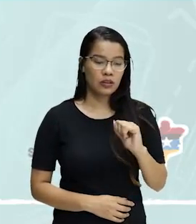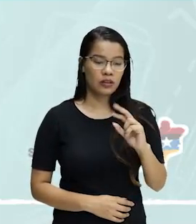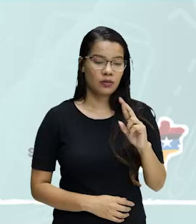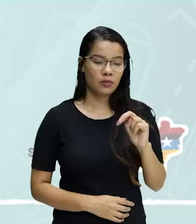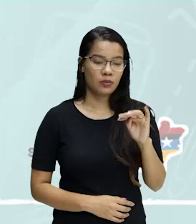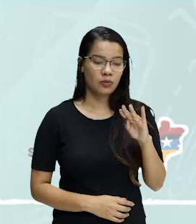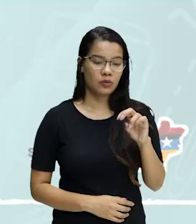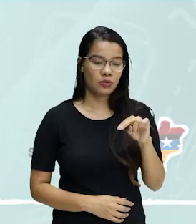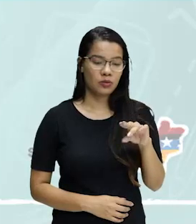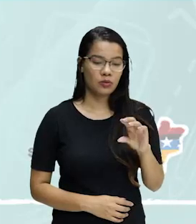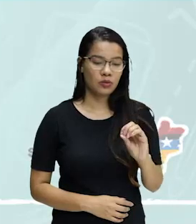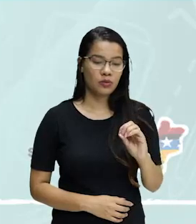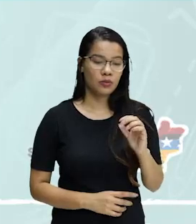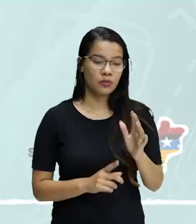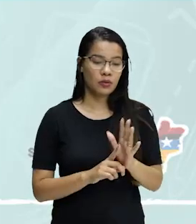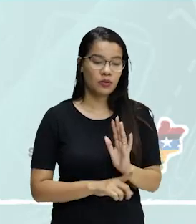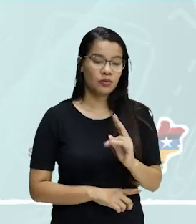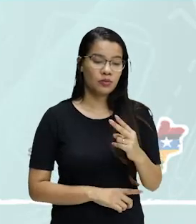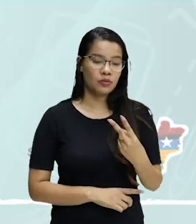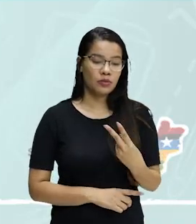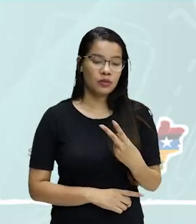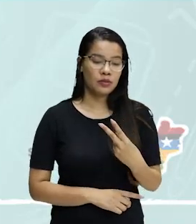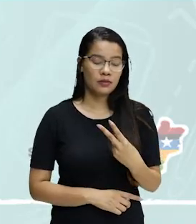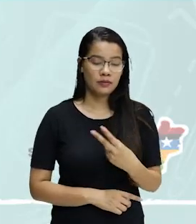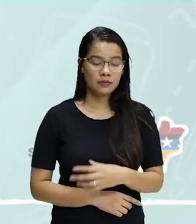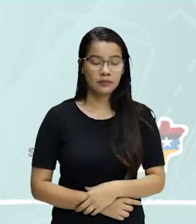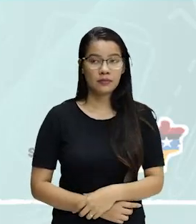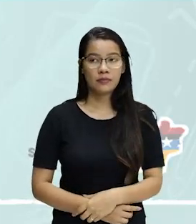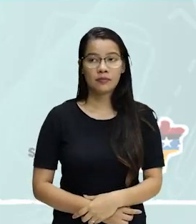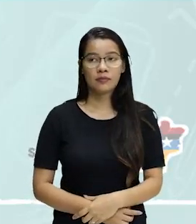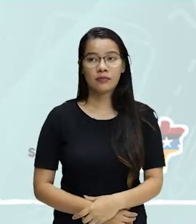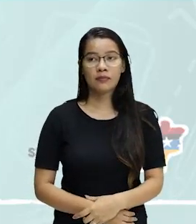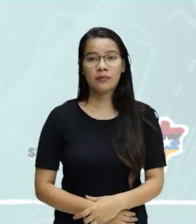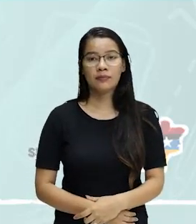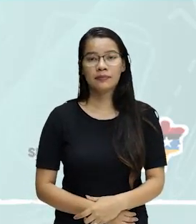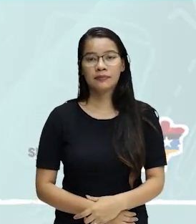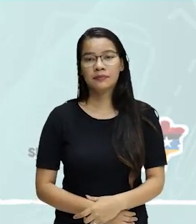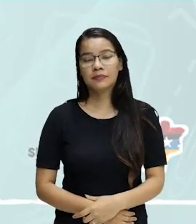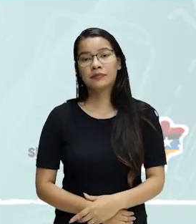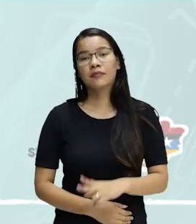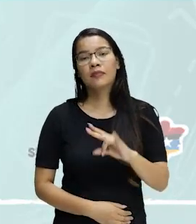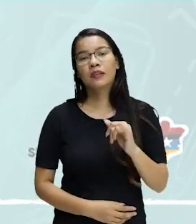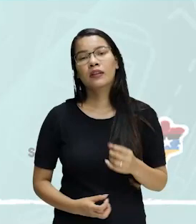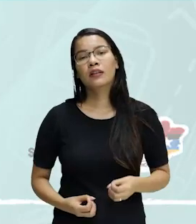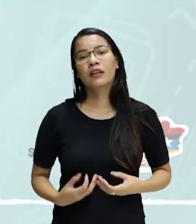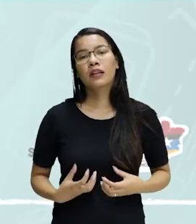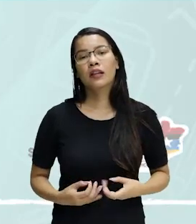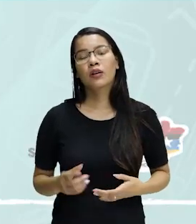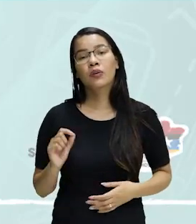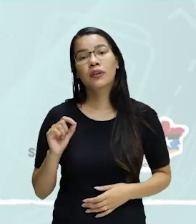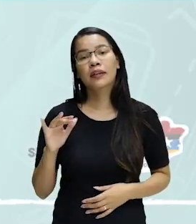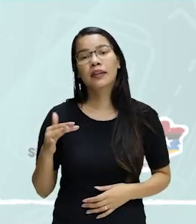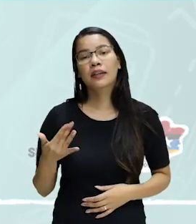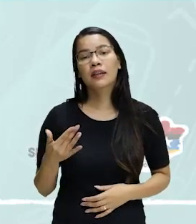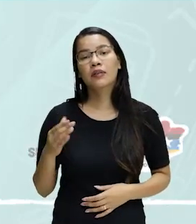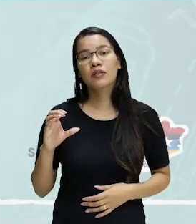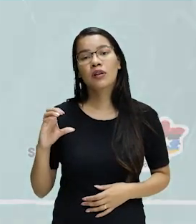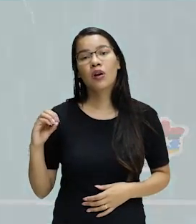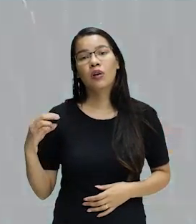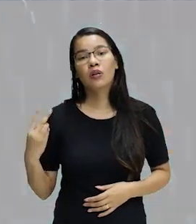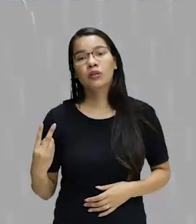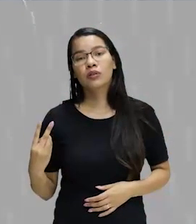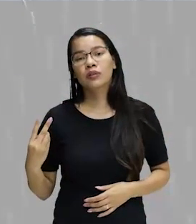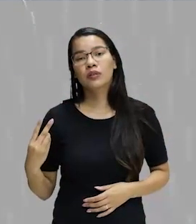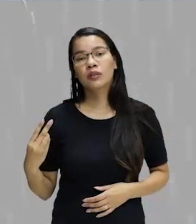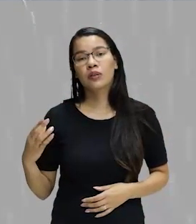NOx, -2. E a combustão vai gerar o quê? Vai gerar o CO2. Aqui no